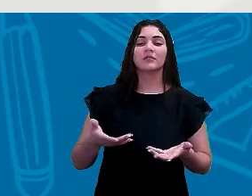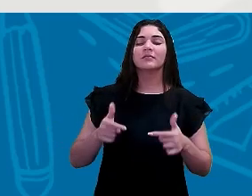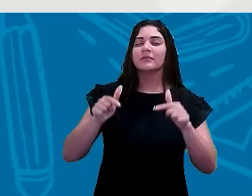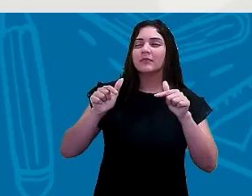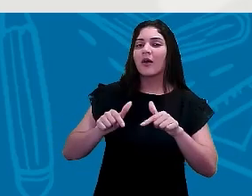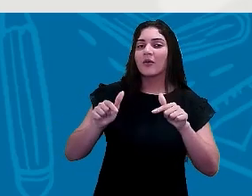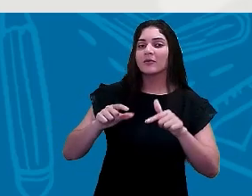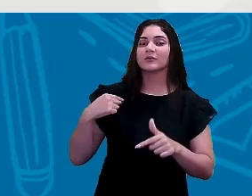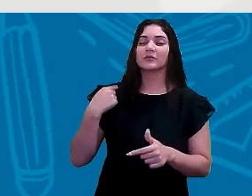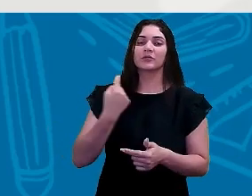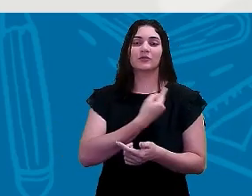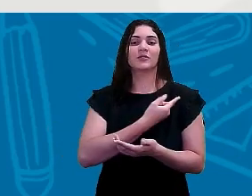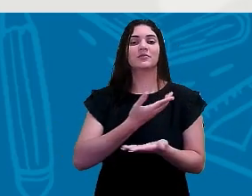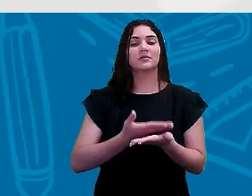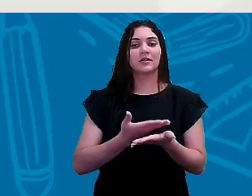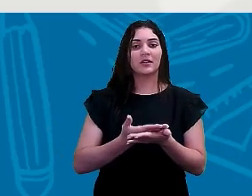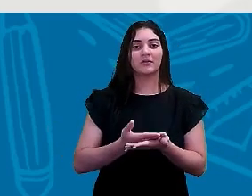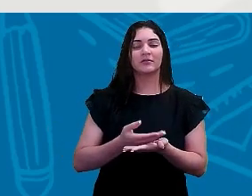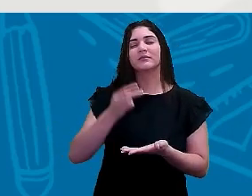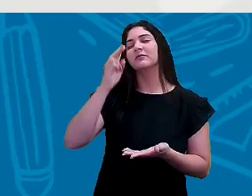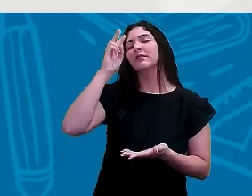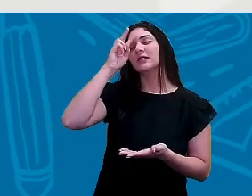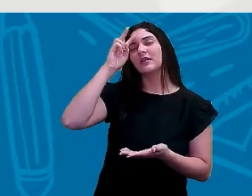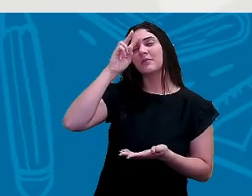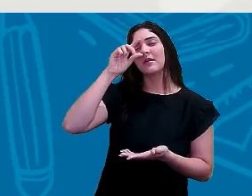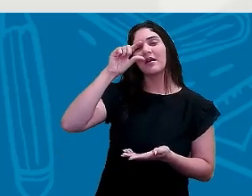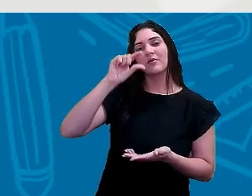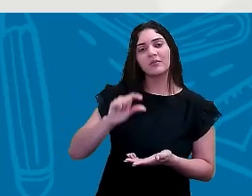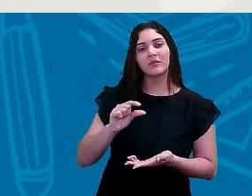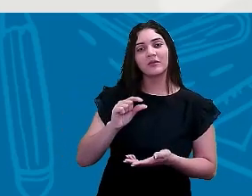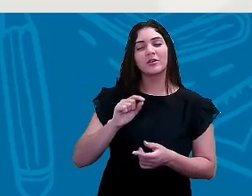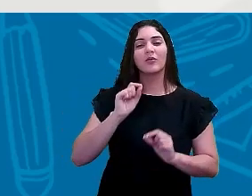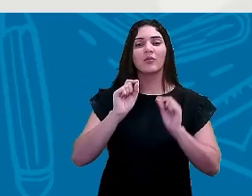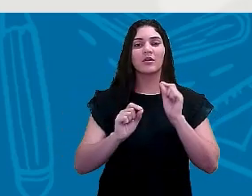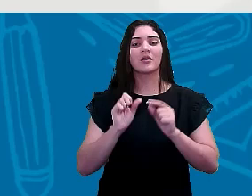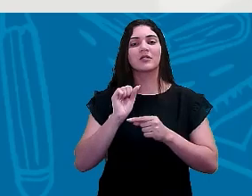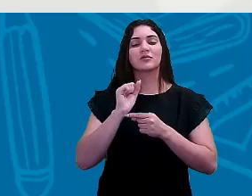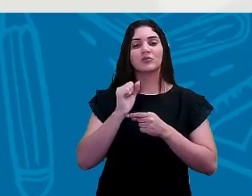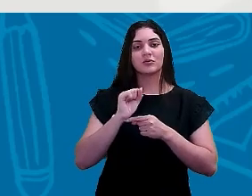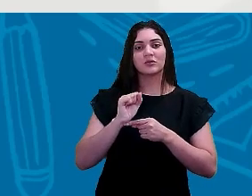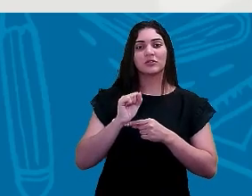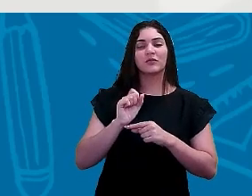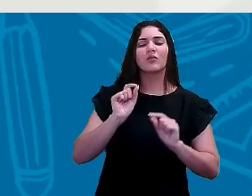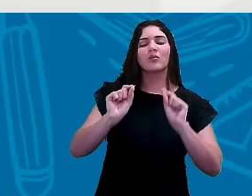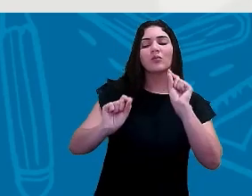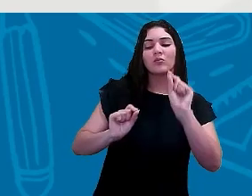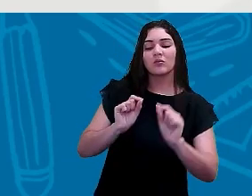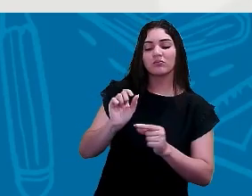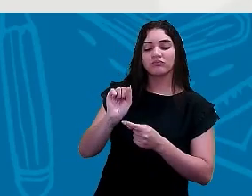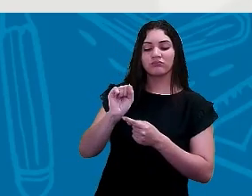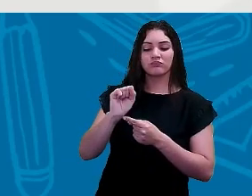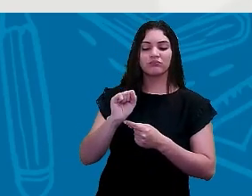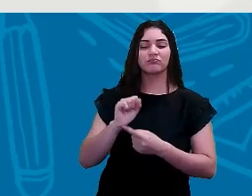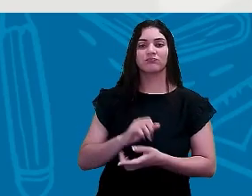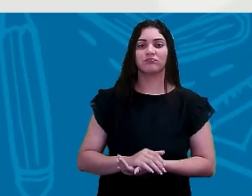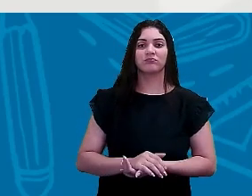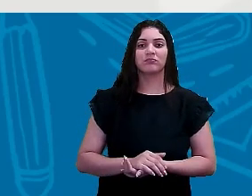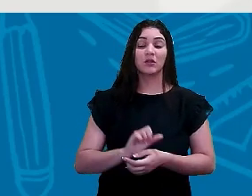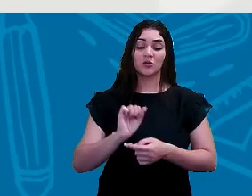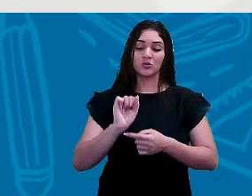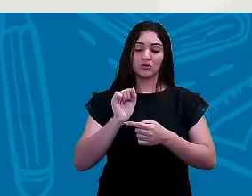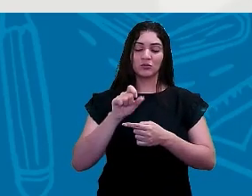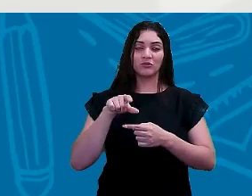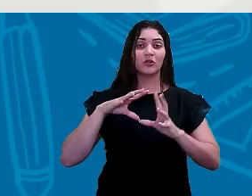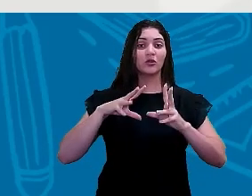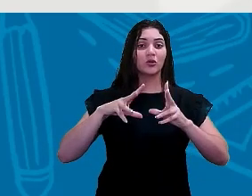Para a nossa aula, né? A gente vai relembrar um pouquinho os substantivos. O que é substantivo, não é? Substantivos